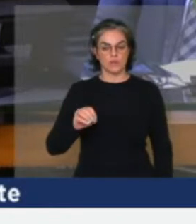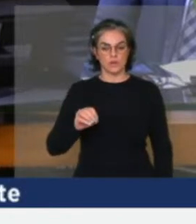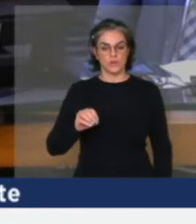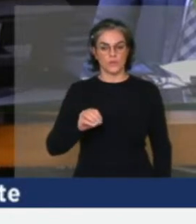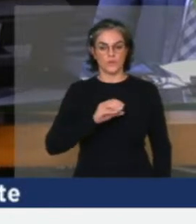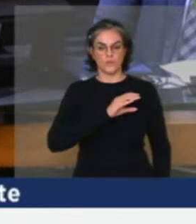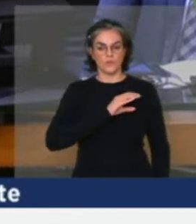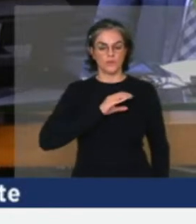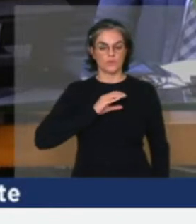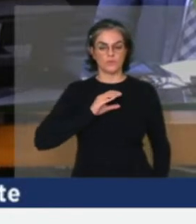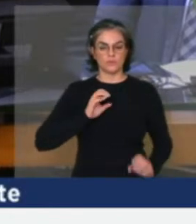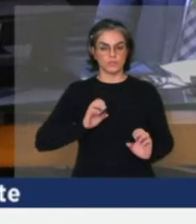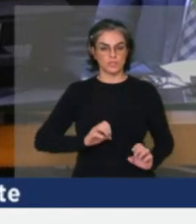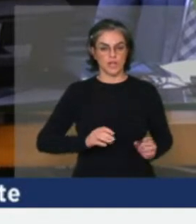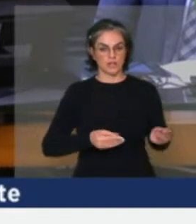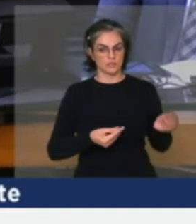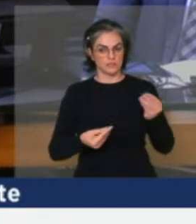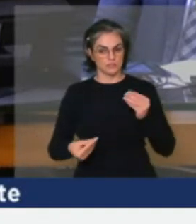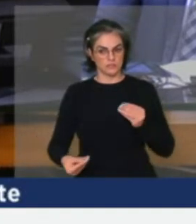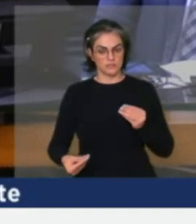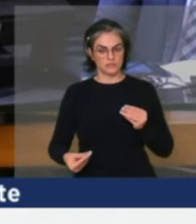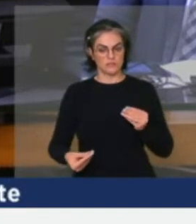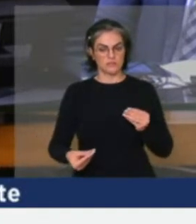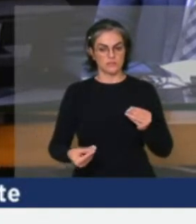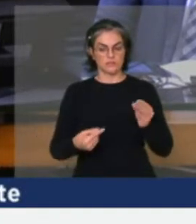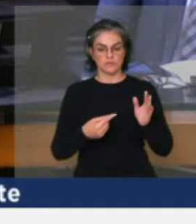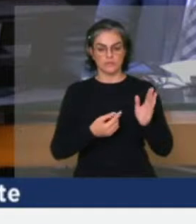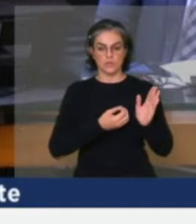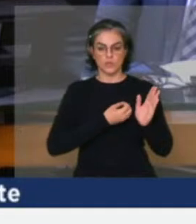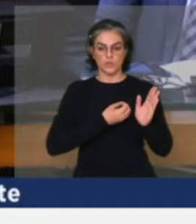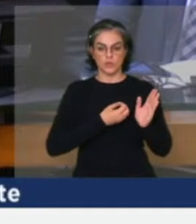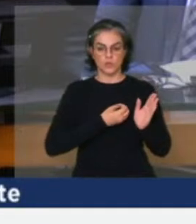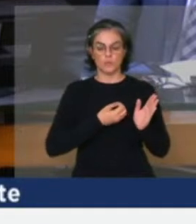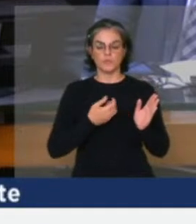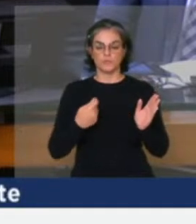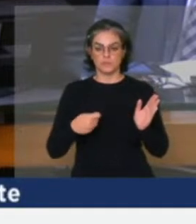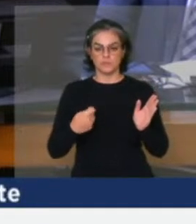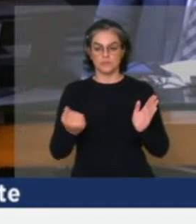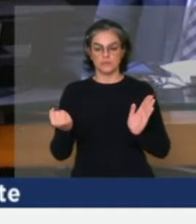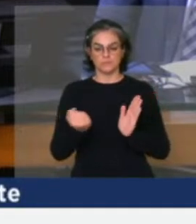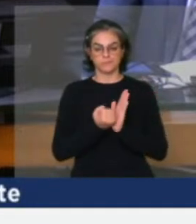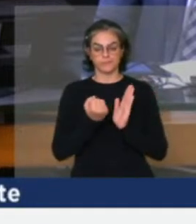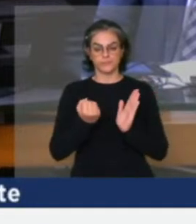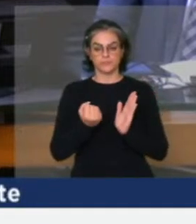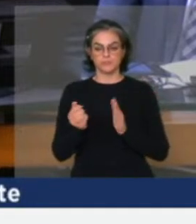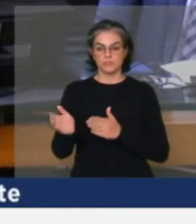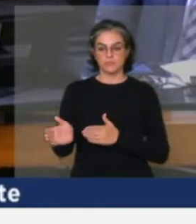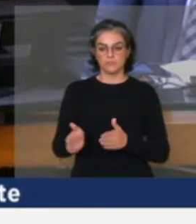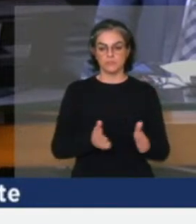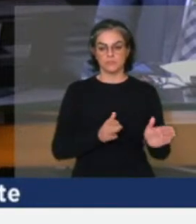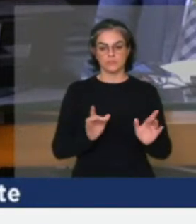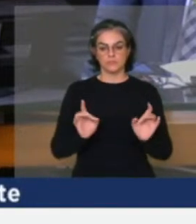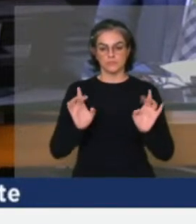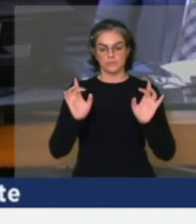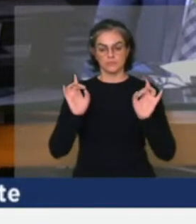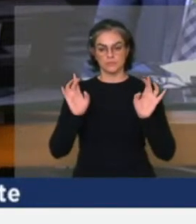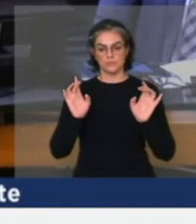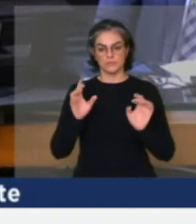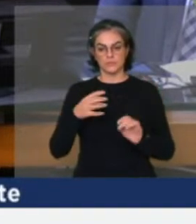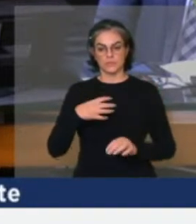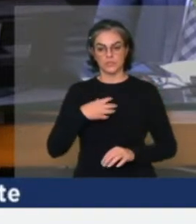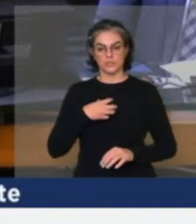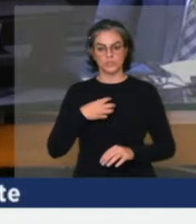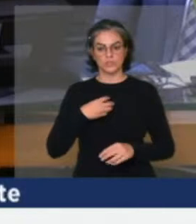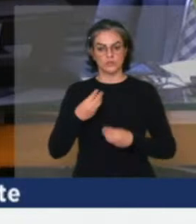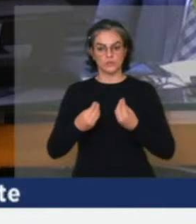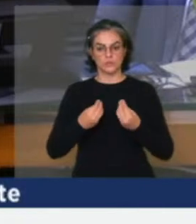Decoro Parlamentar, que deve ser numerado e despachado sob regime de tramitação especial e forma de deliberação pelo